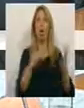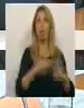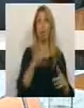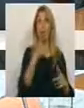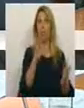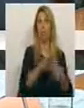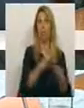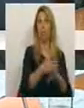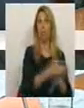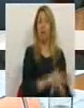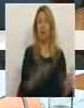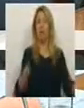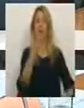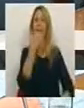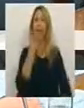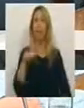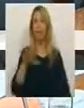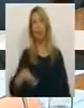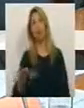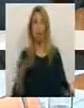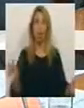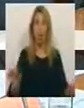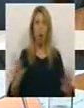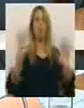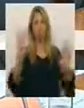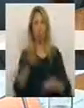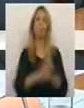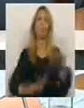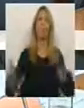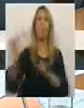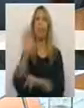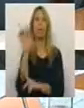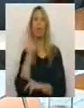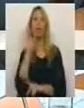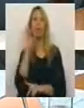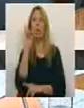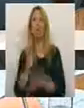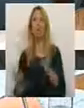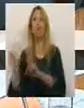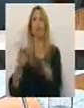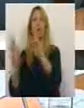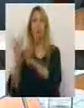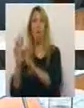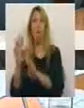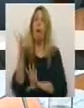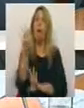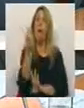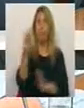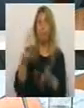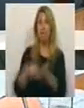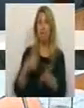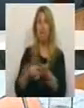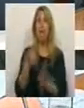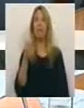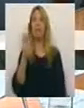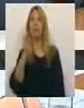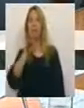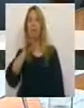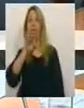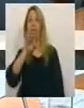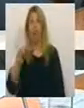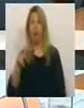ainda com esta situação, foi aumentado ao valor da inflação o preço das tarifas, estabelecendo